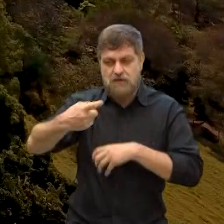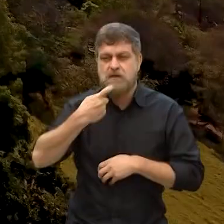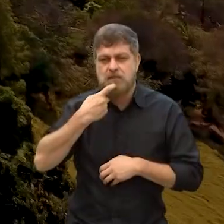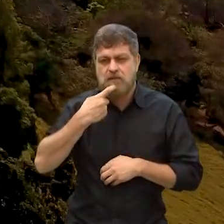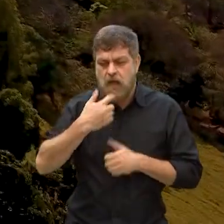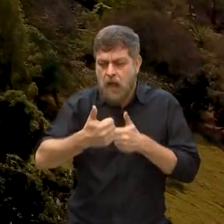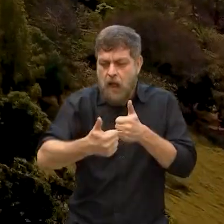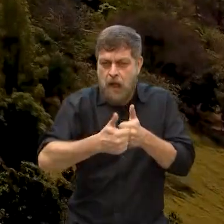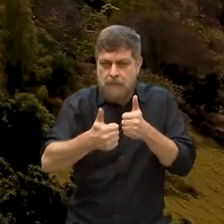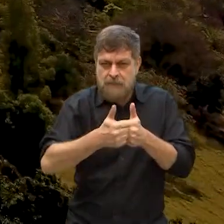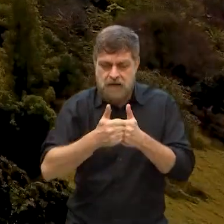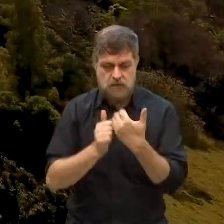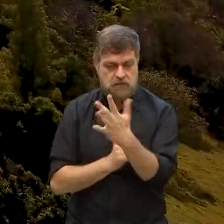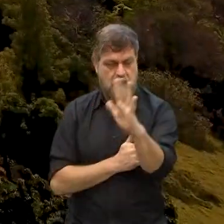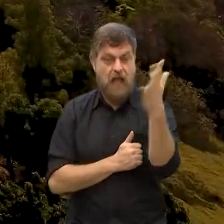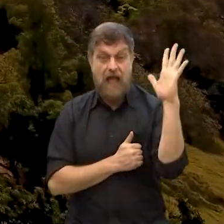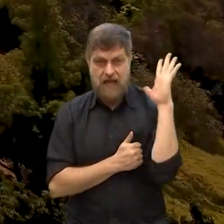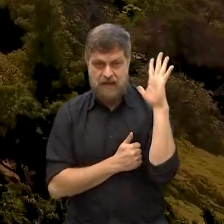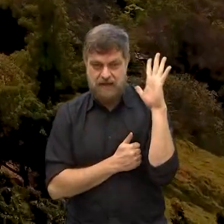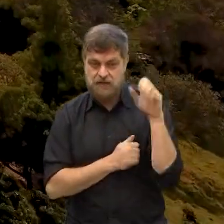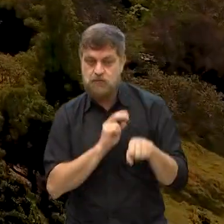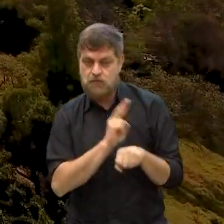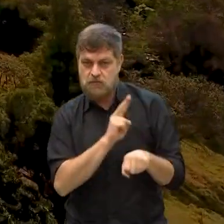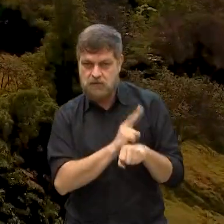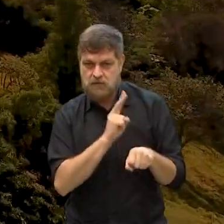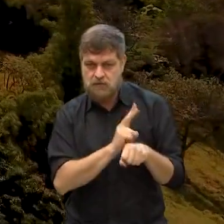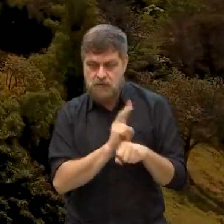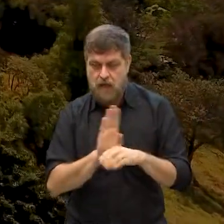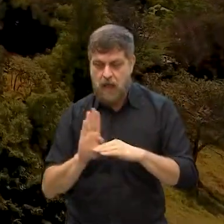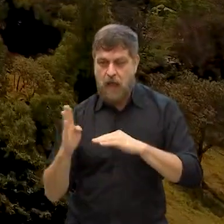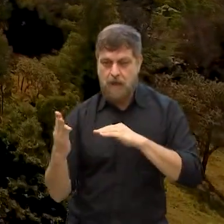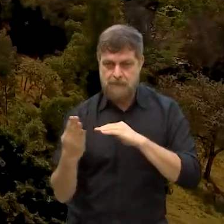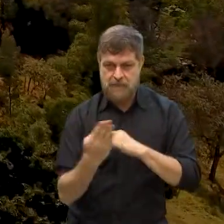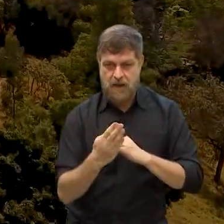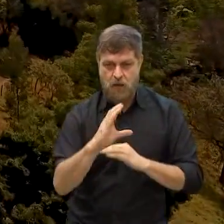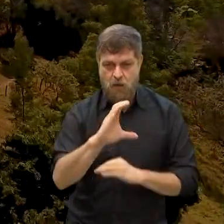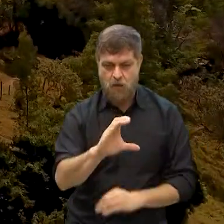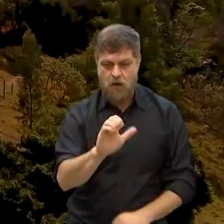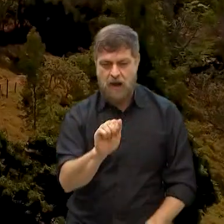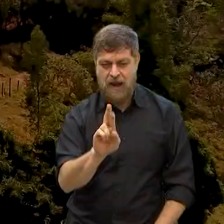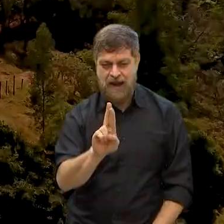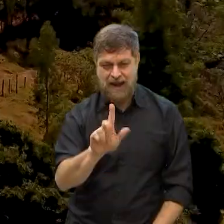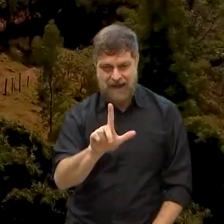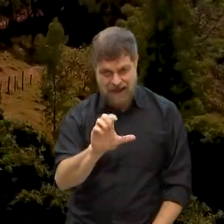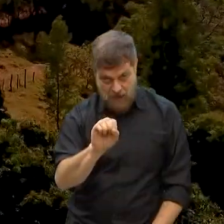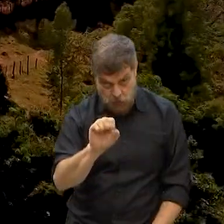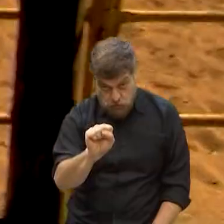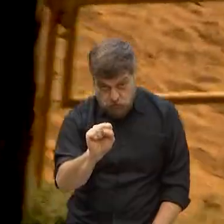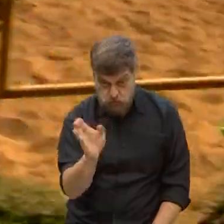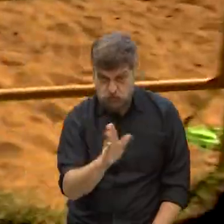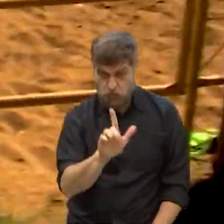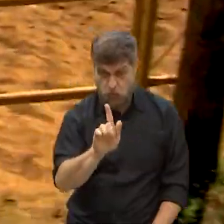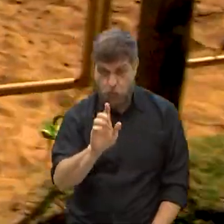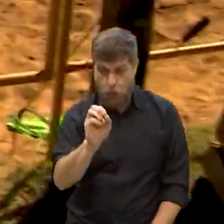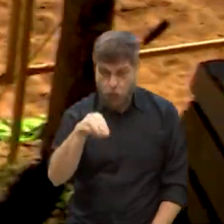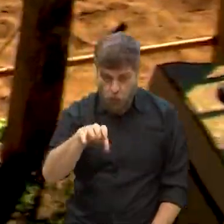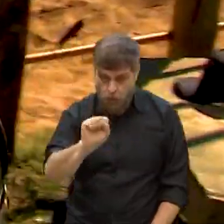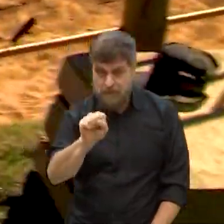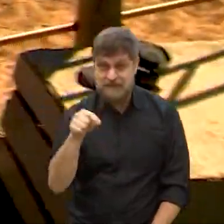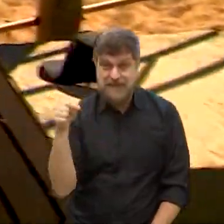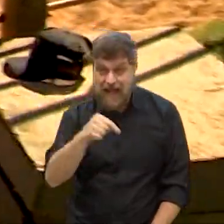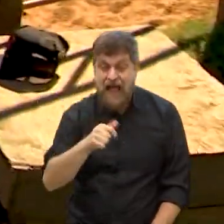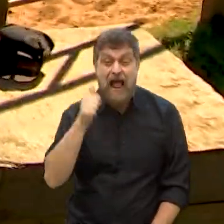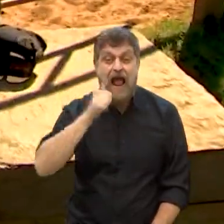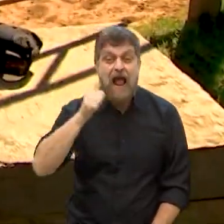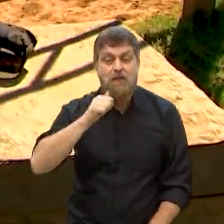Na zona rural de Campinas, bem ao lado da área de proteção ambiental, no bairro Carlos Gomes, a rotina da